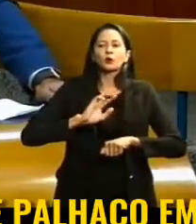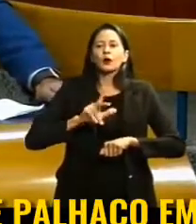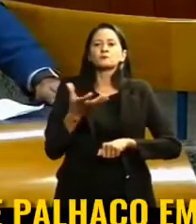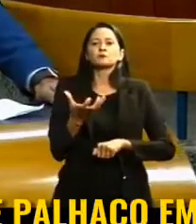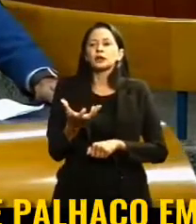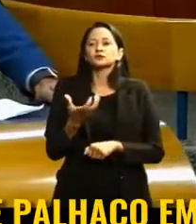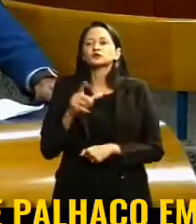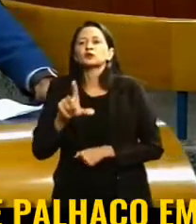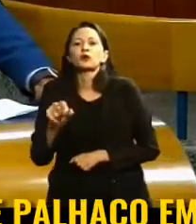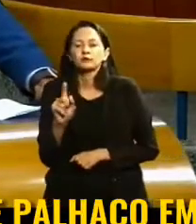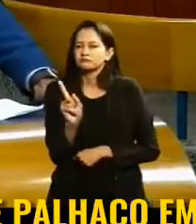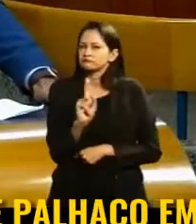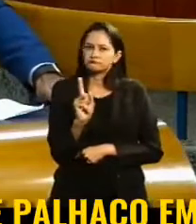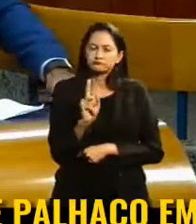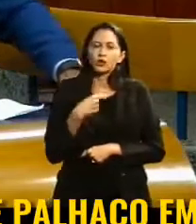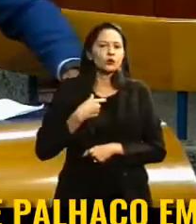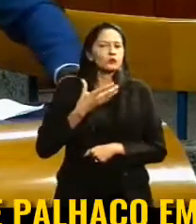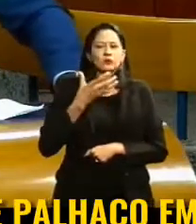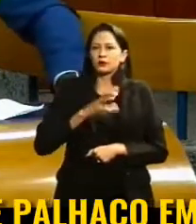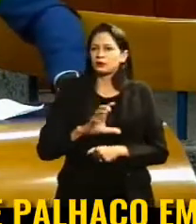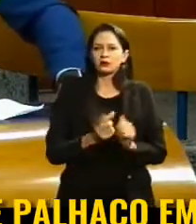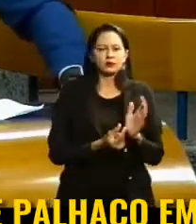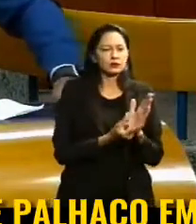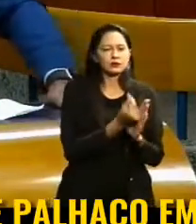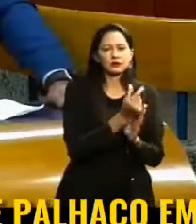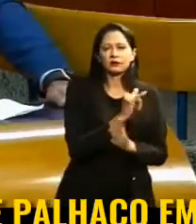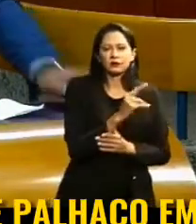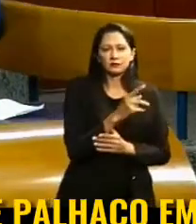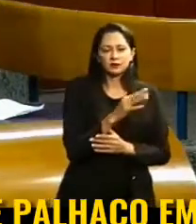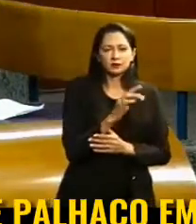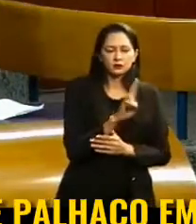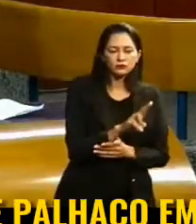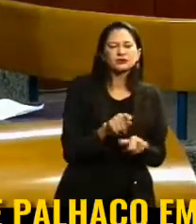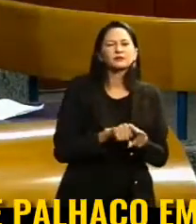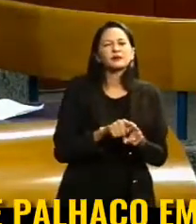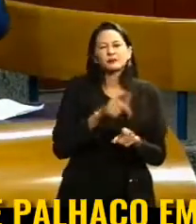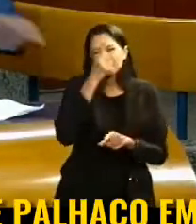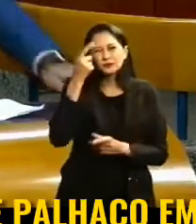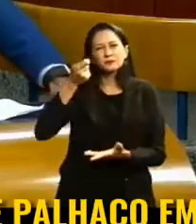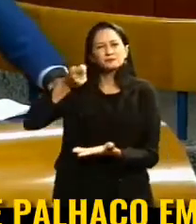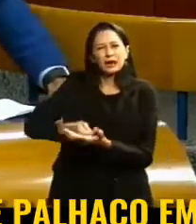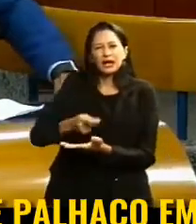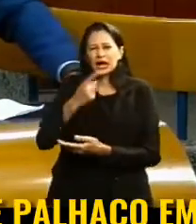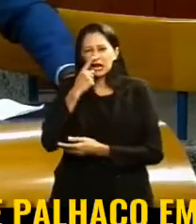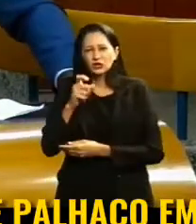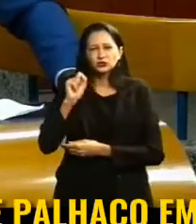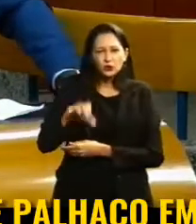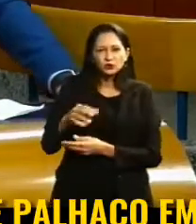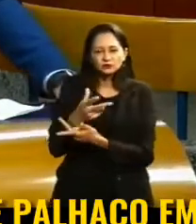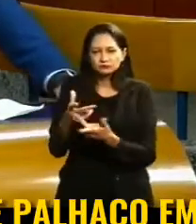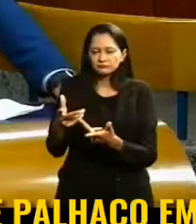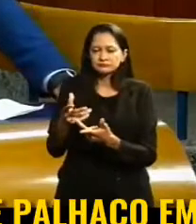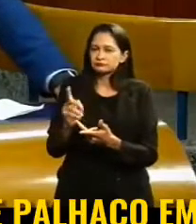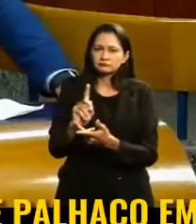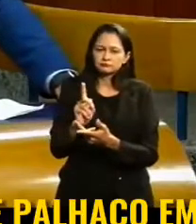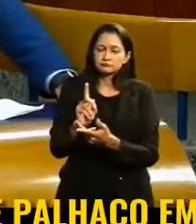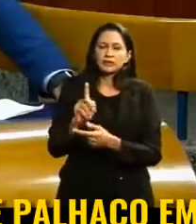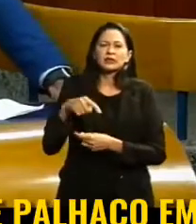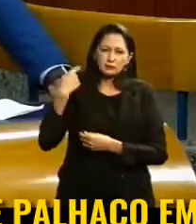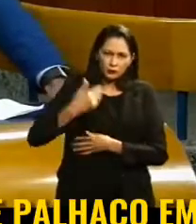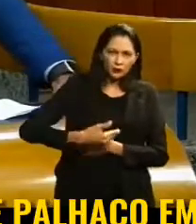voto aumento de IPTU, eu não voto taxa de lixo, já fica registrado o meu discurso, que deve chegar nessa casa de